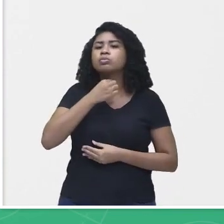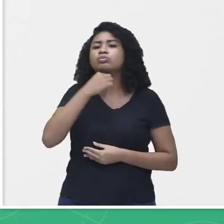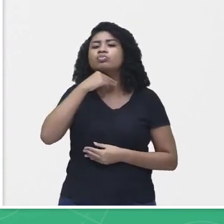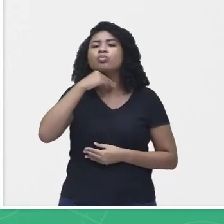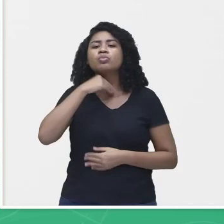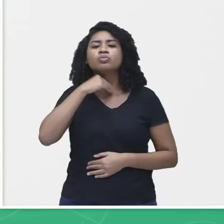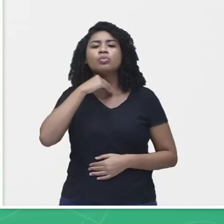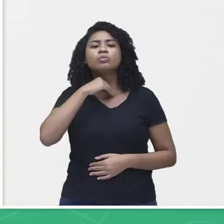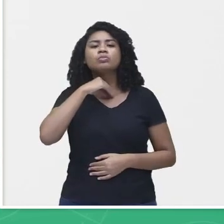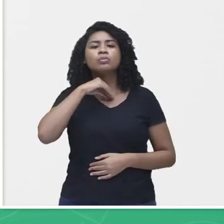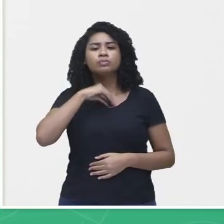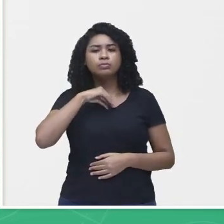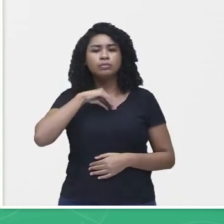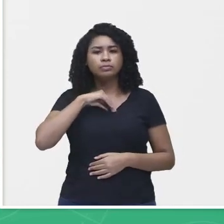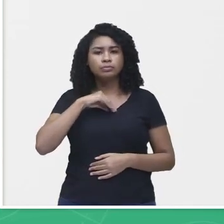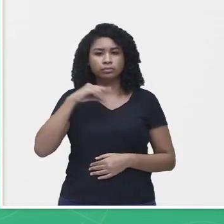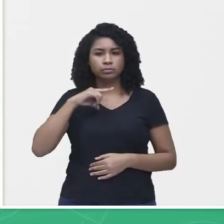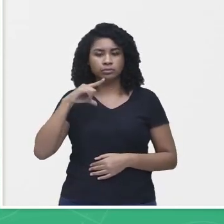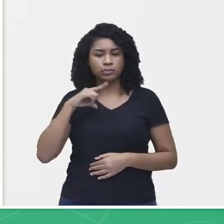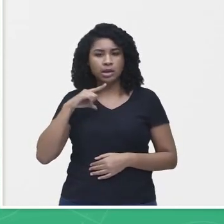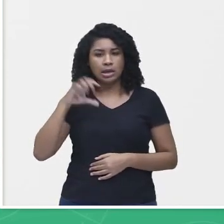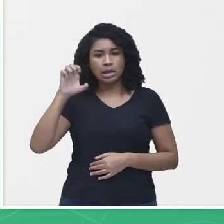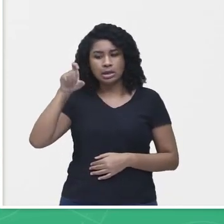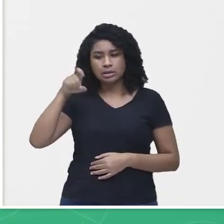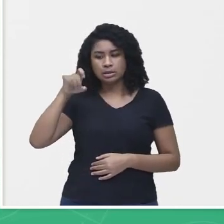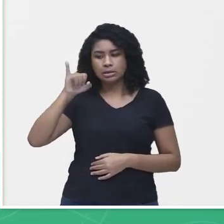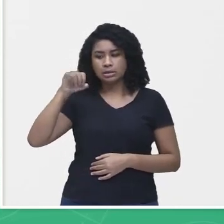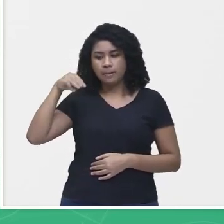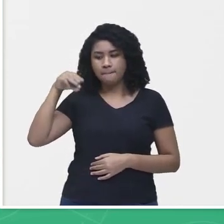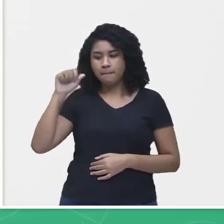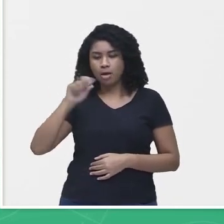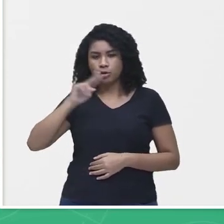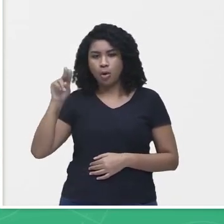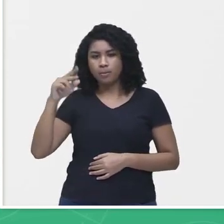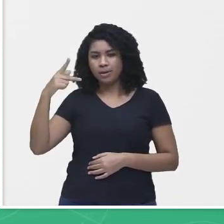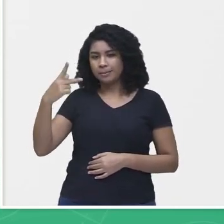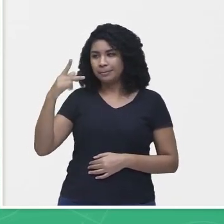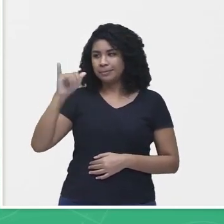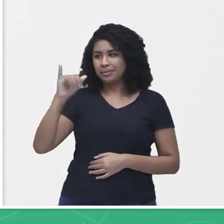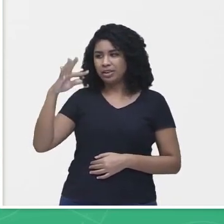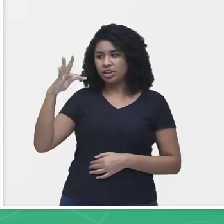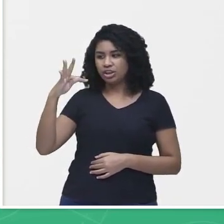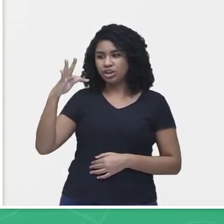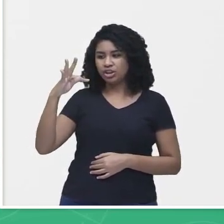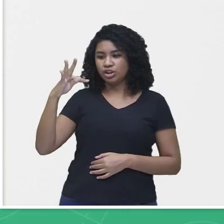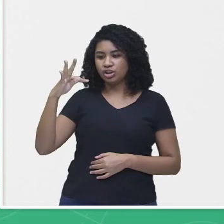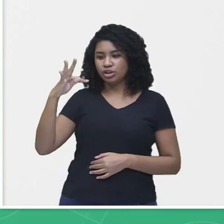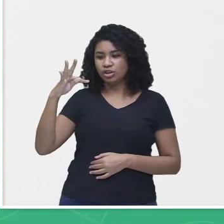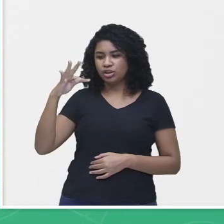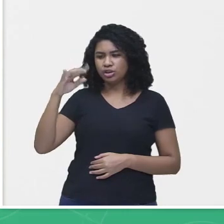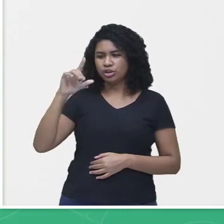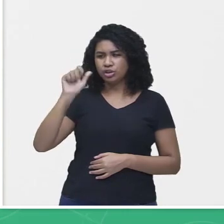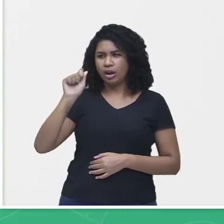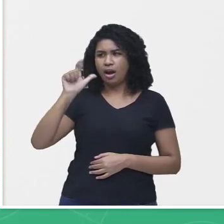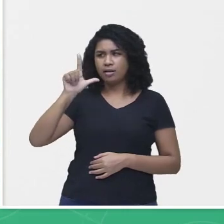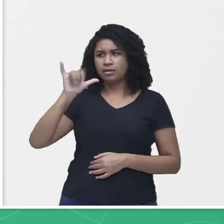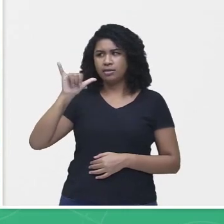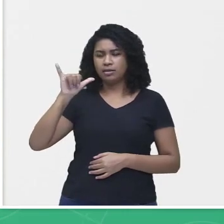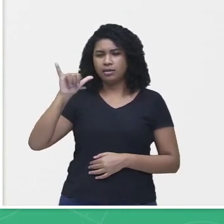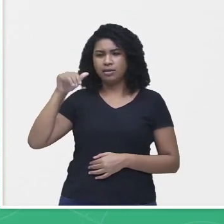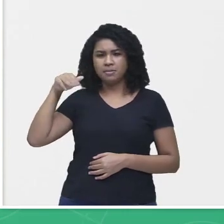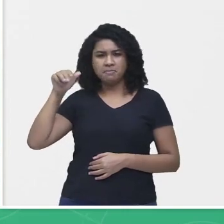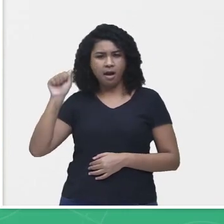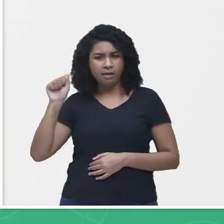né? Então a pitialina está presente na saliva. Nós temos as enzimas no estômago, a pepsina, muito importante, porque ela